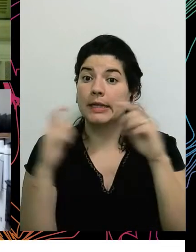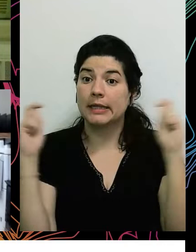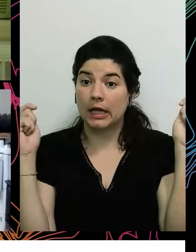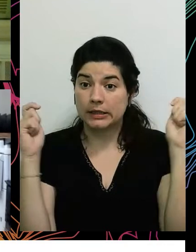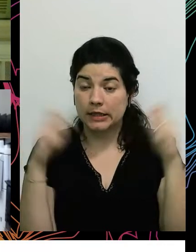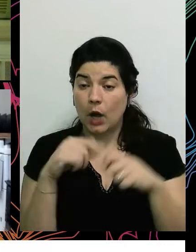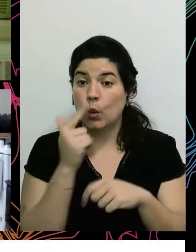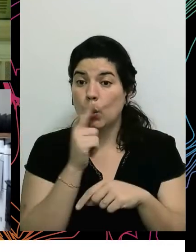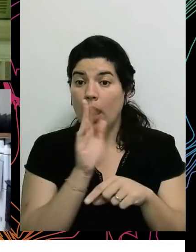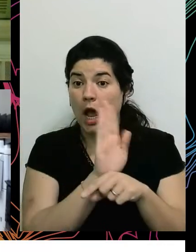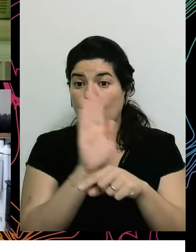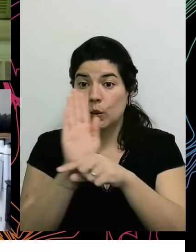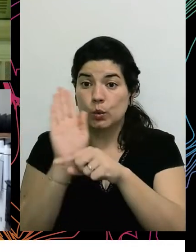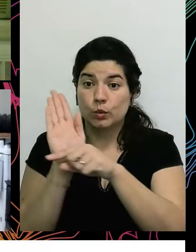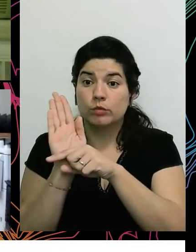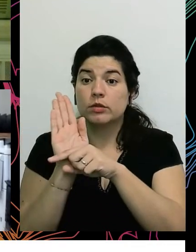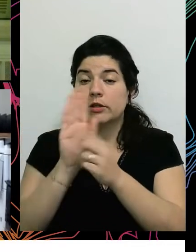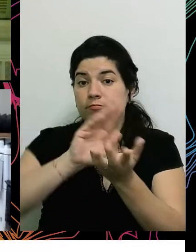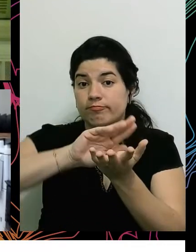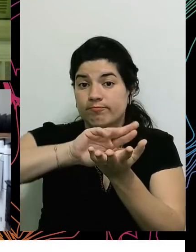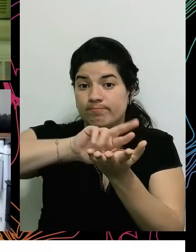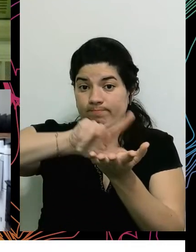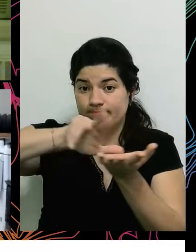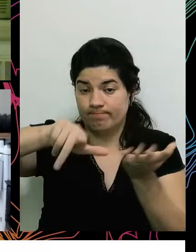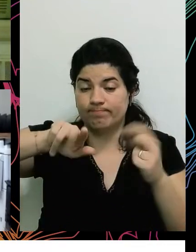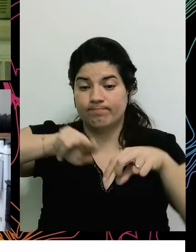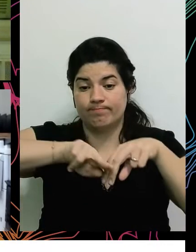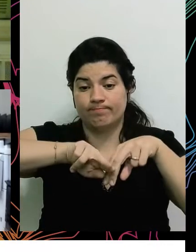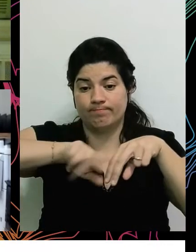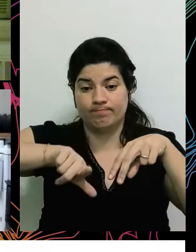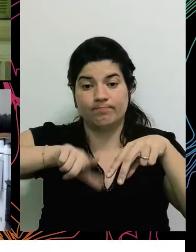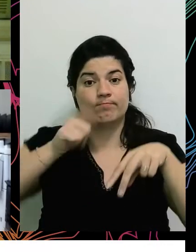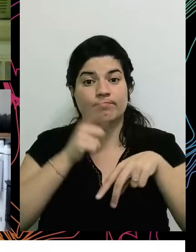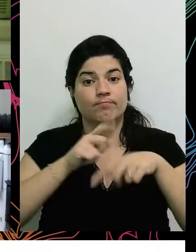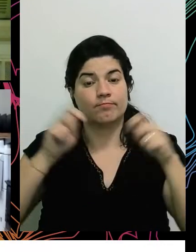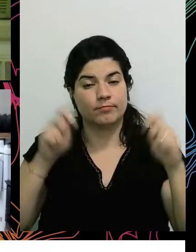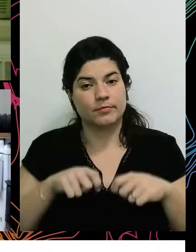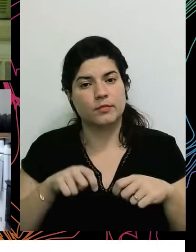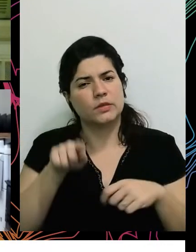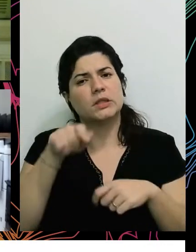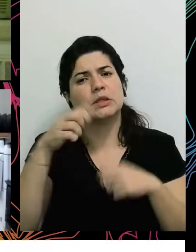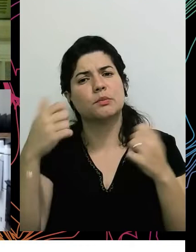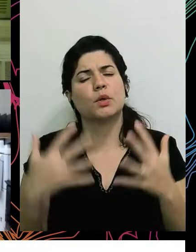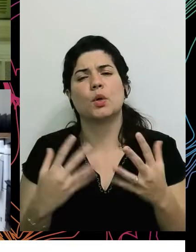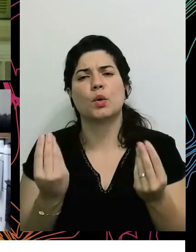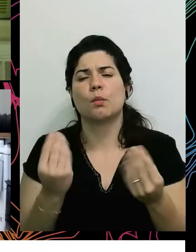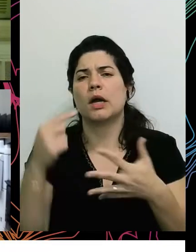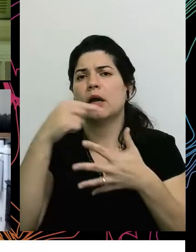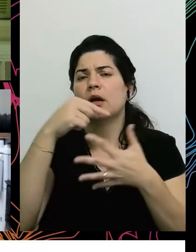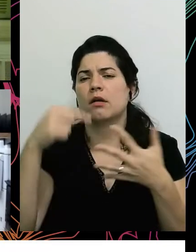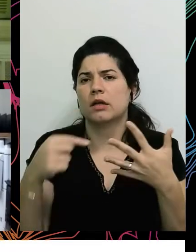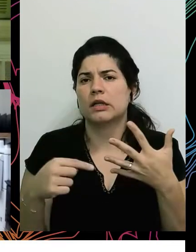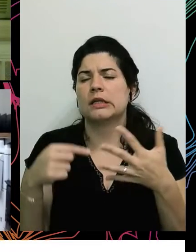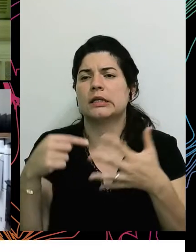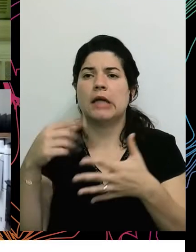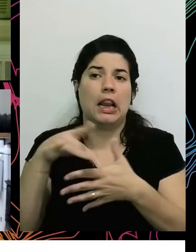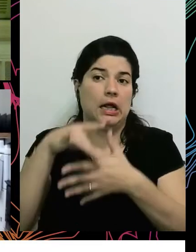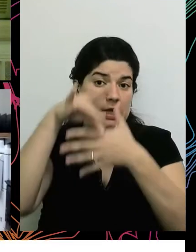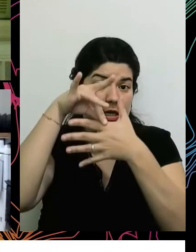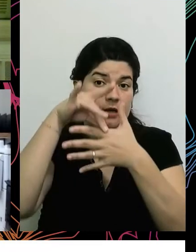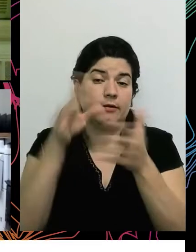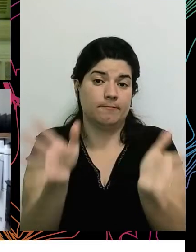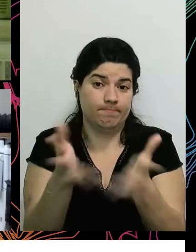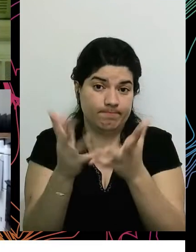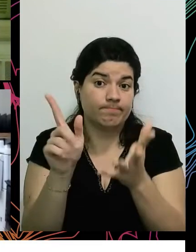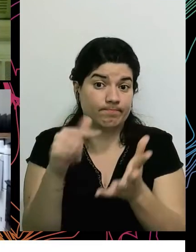para atingir a diversidade de gênero, ou seja, você colocou questões como a liderança engajada, isso é um ponto-chave